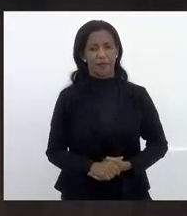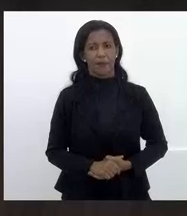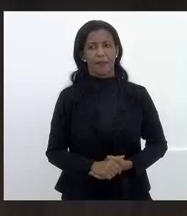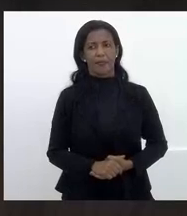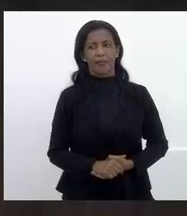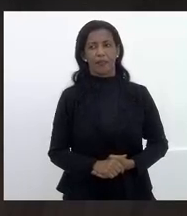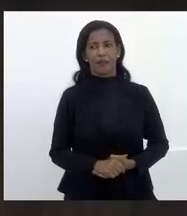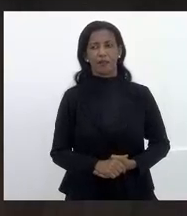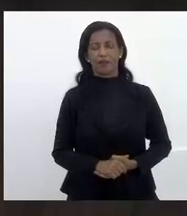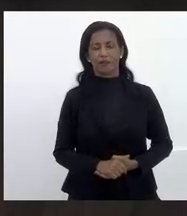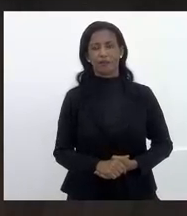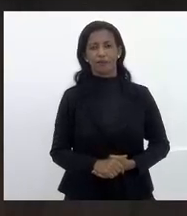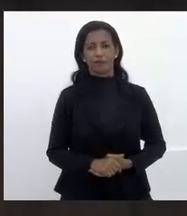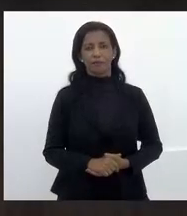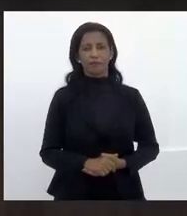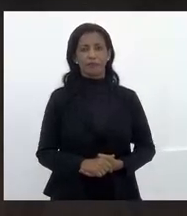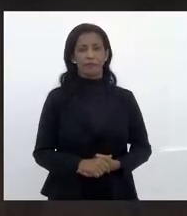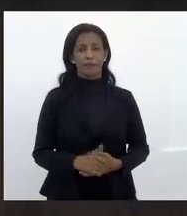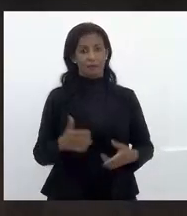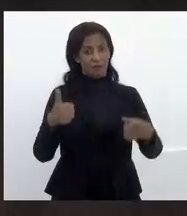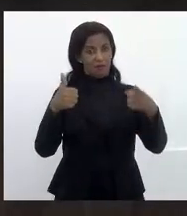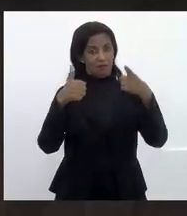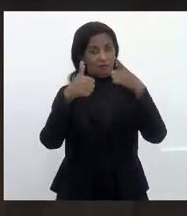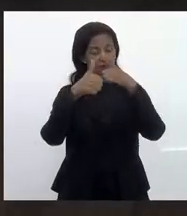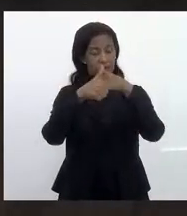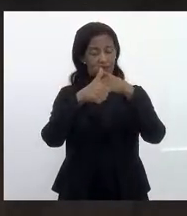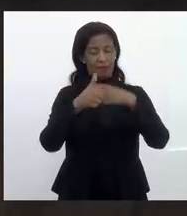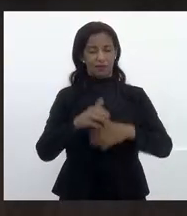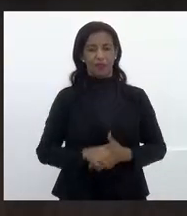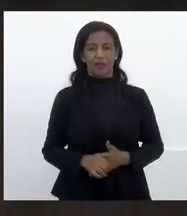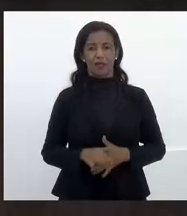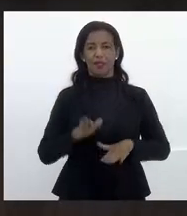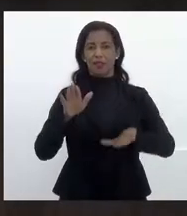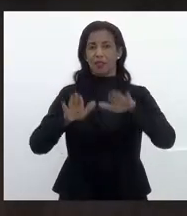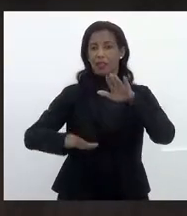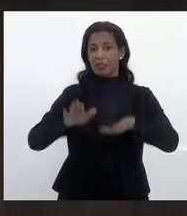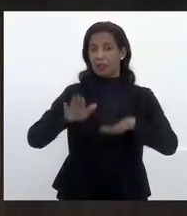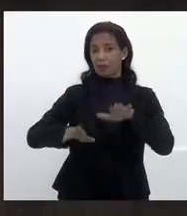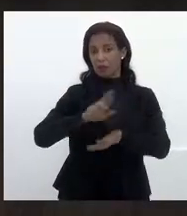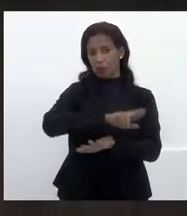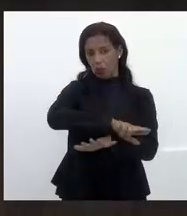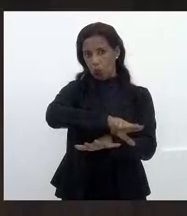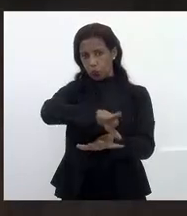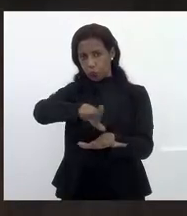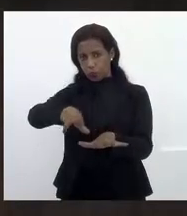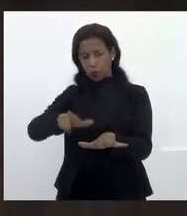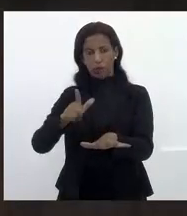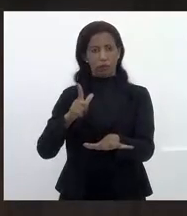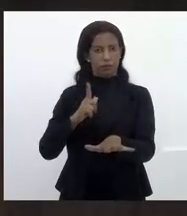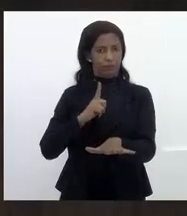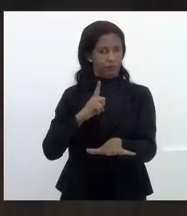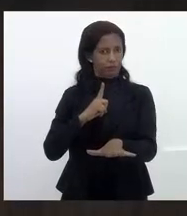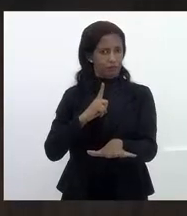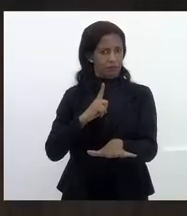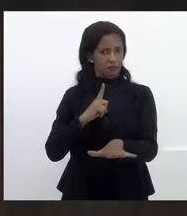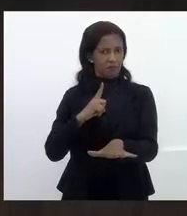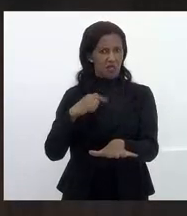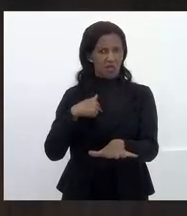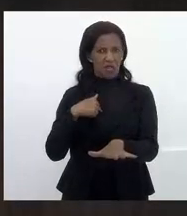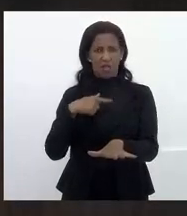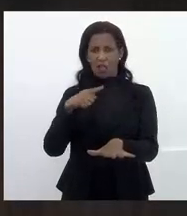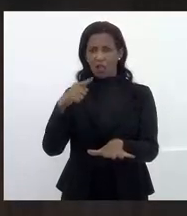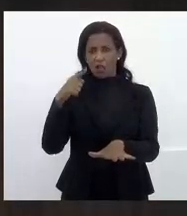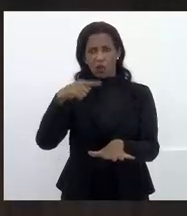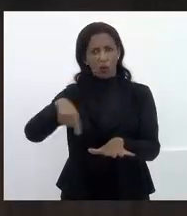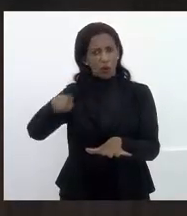primeiro dizendo de saída é que independentemente das divergências que tenhamos eu não faço pouco caso